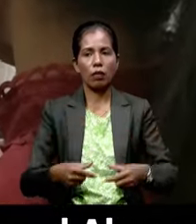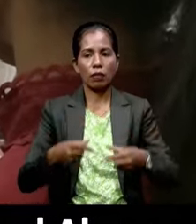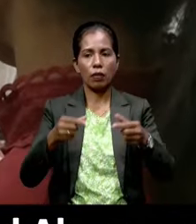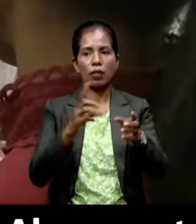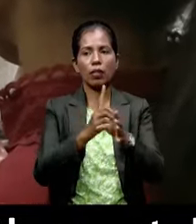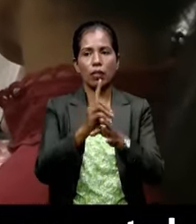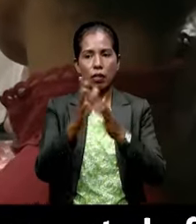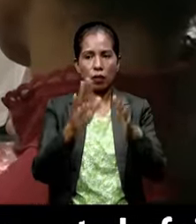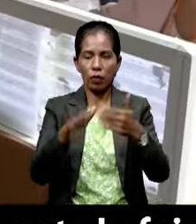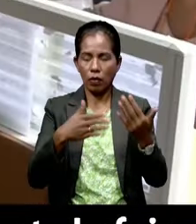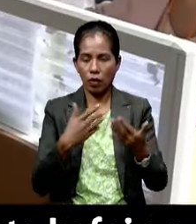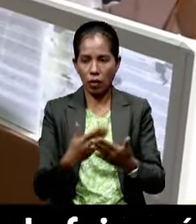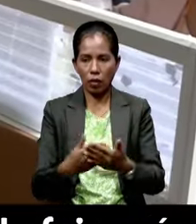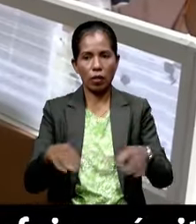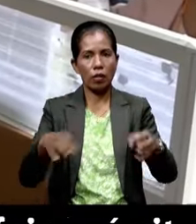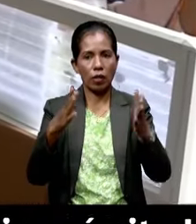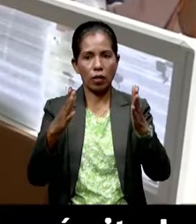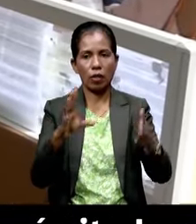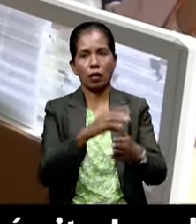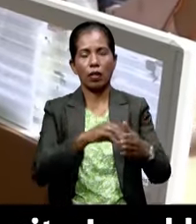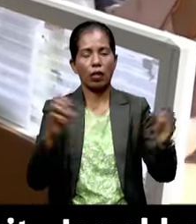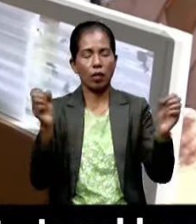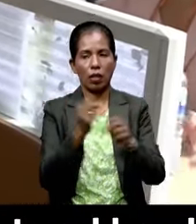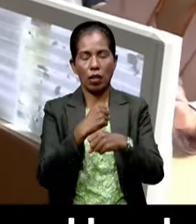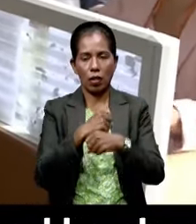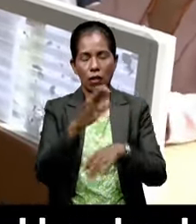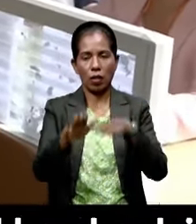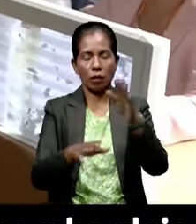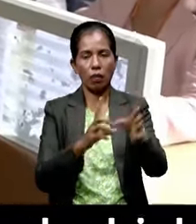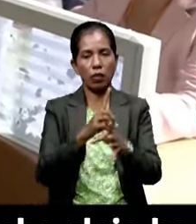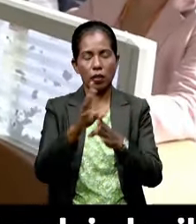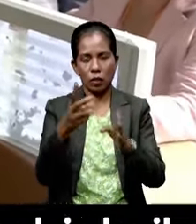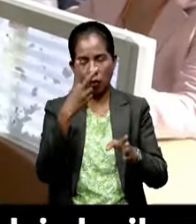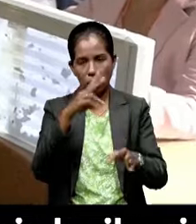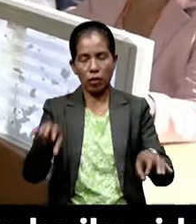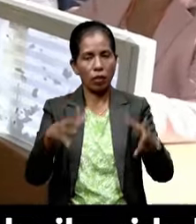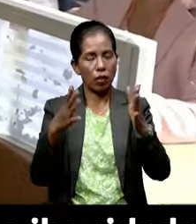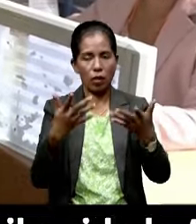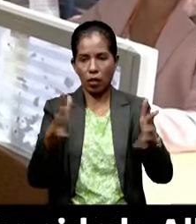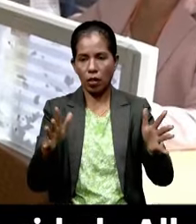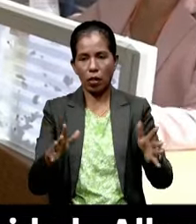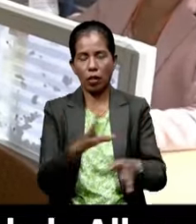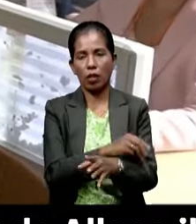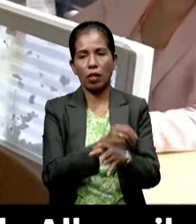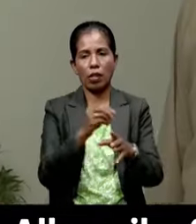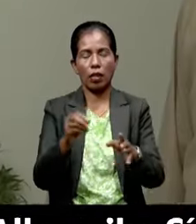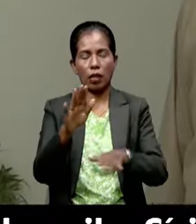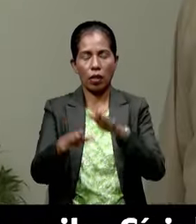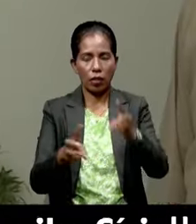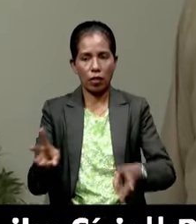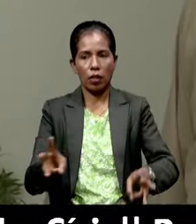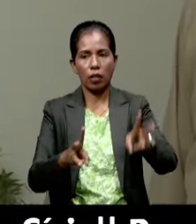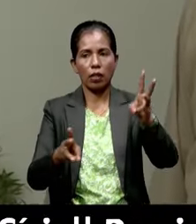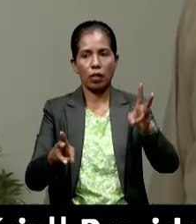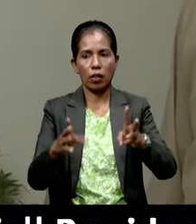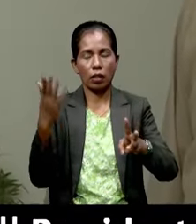diretor ser quando funcionário sira maka de vez em quando hau lao vai ir direção sira nem hau hare funcionário sira laia ou ka hau lao e estrar na mama hare